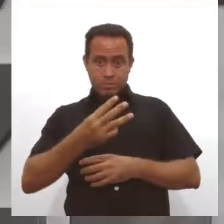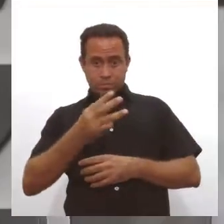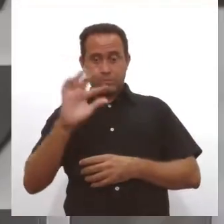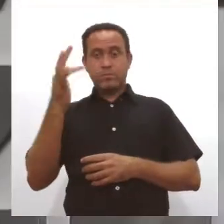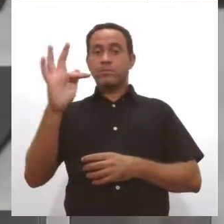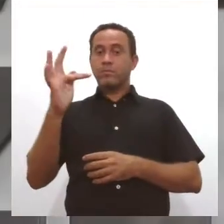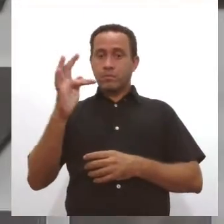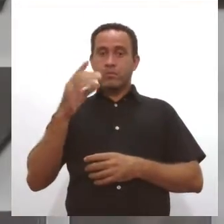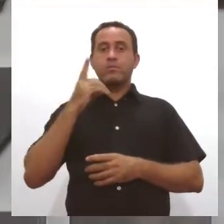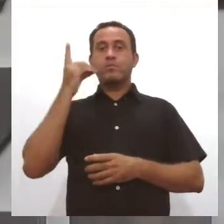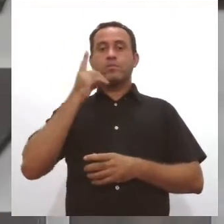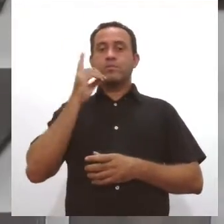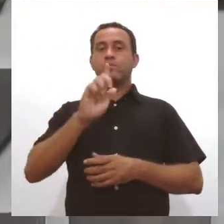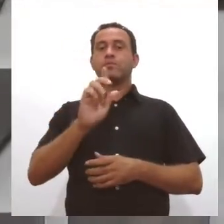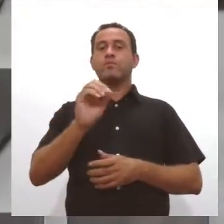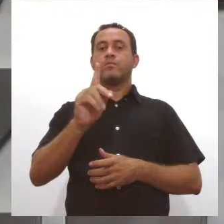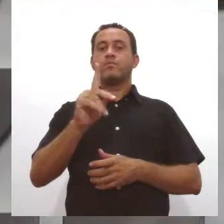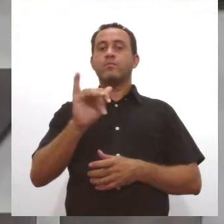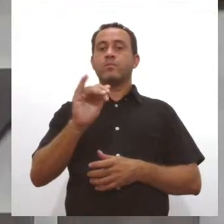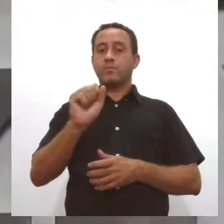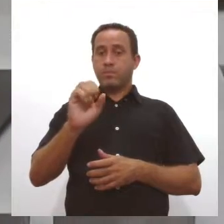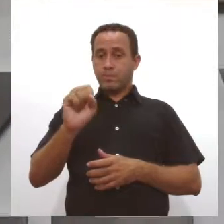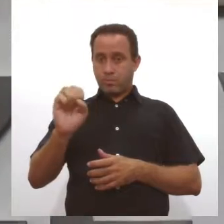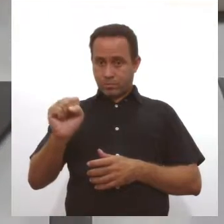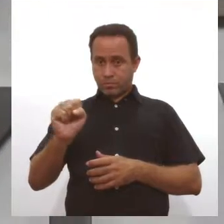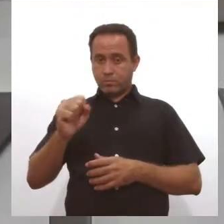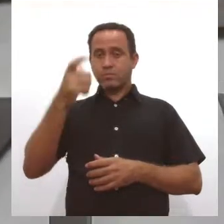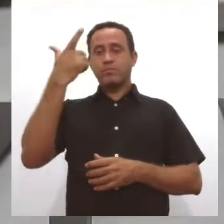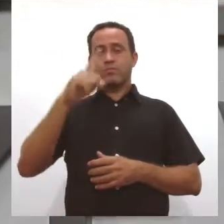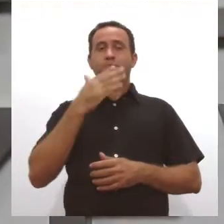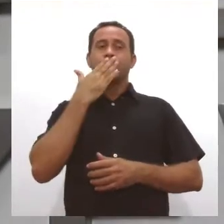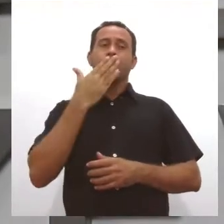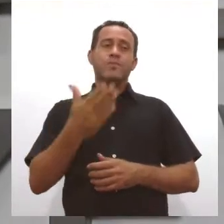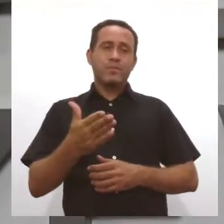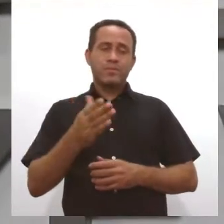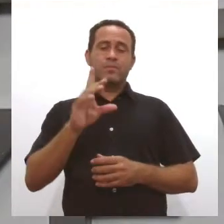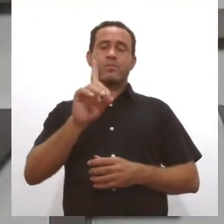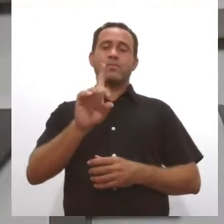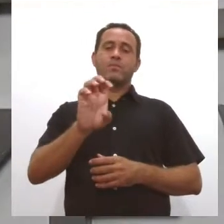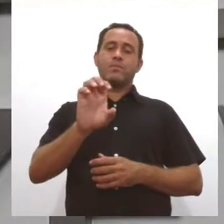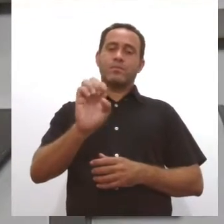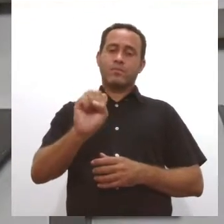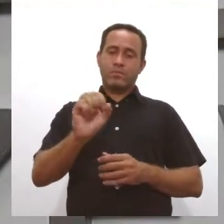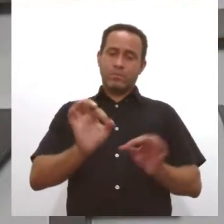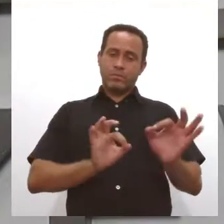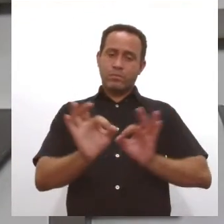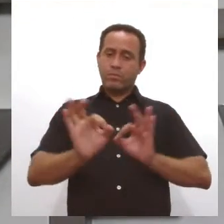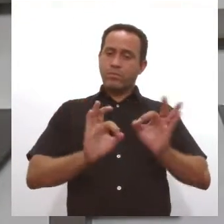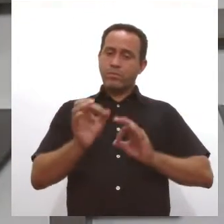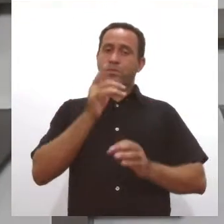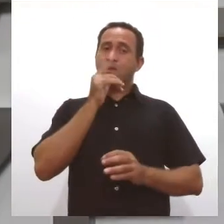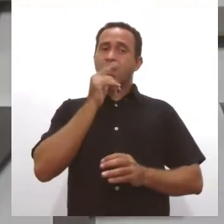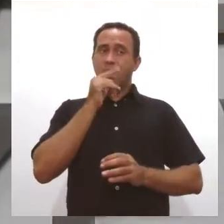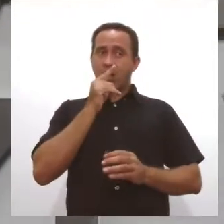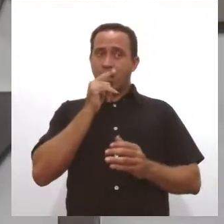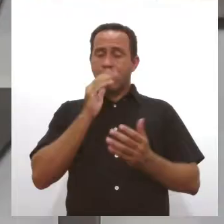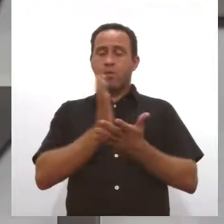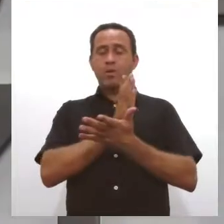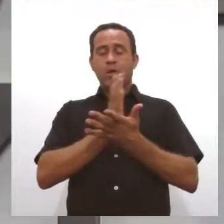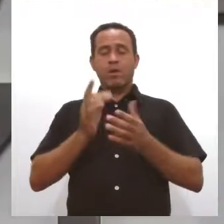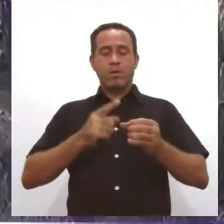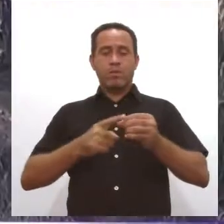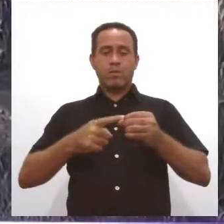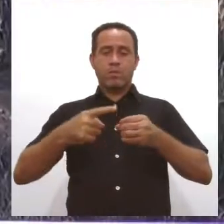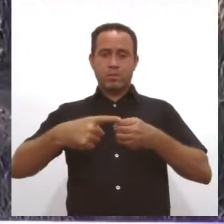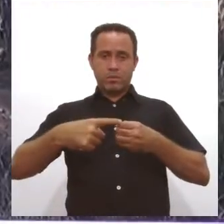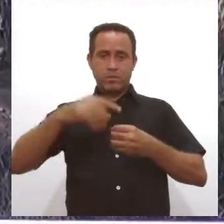deputado Geórgio Passos, do Cidadania, fez mais uma vez um apelo para que a DESO regularize o abastecimento de água em alguns municípios